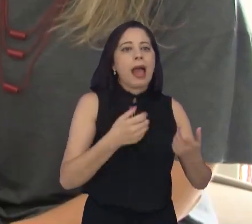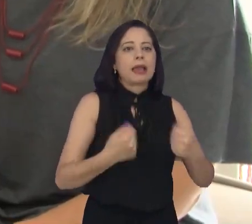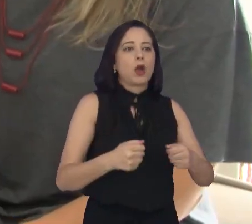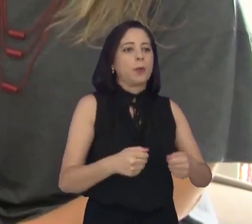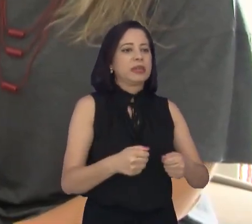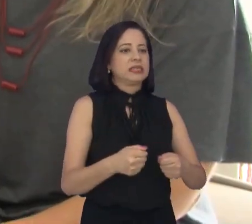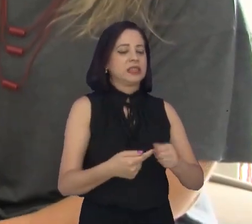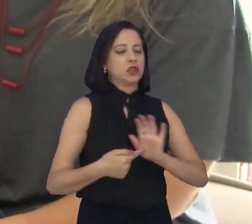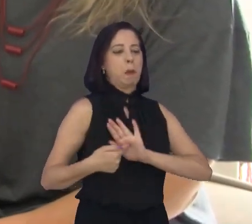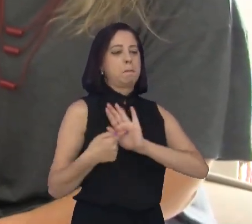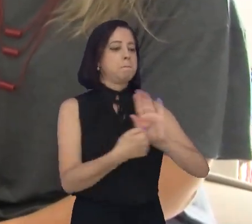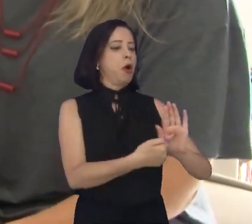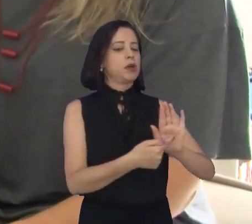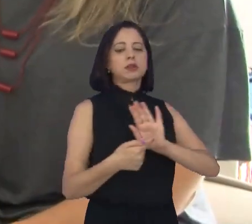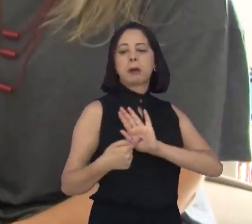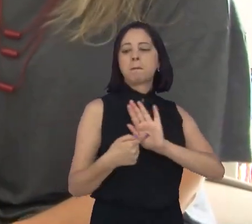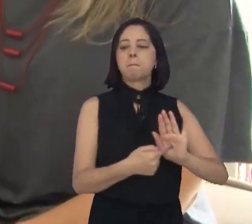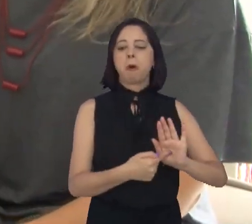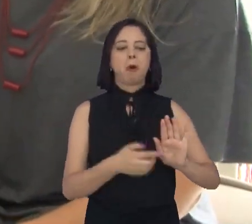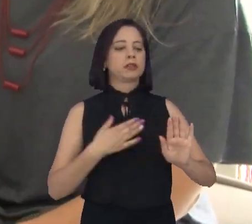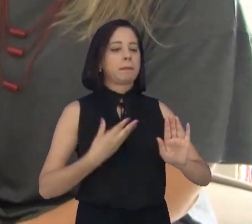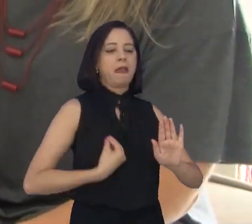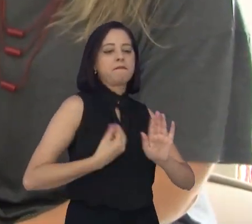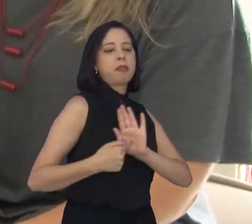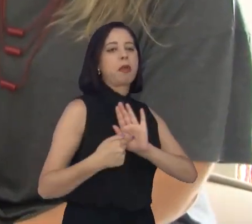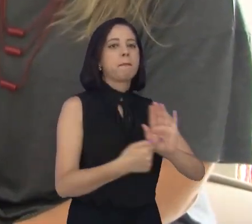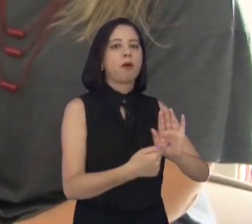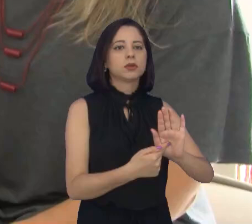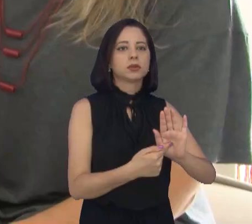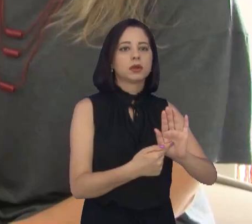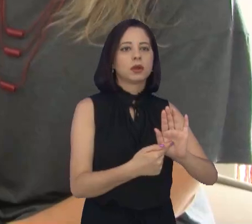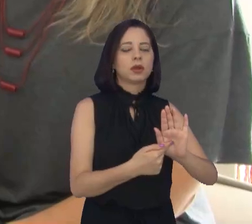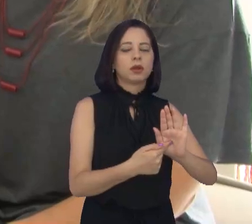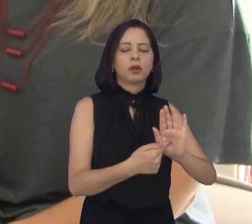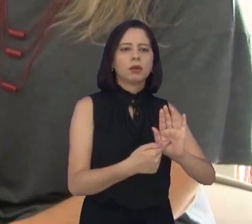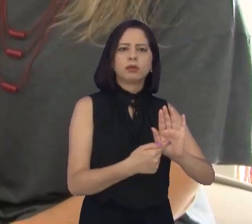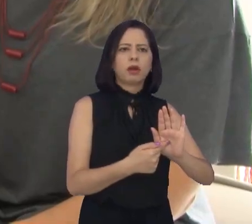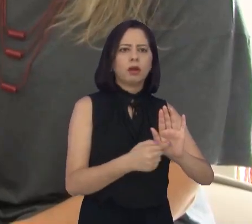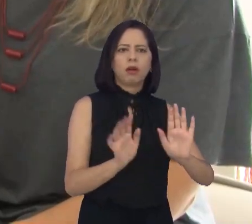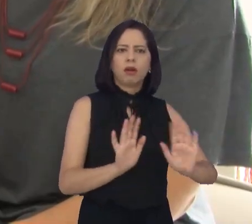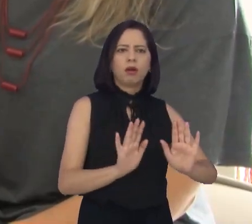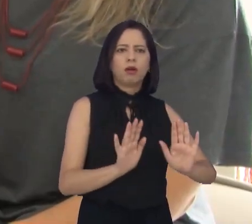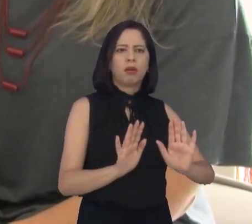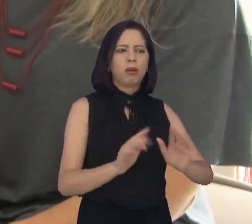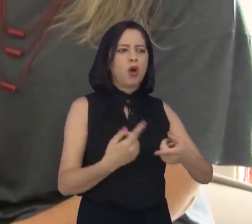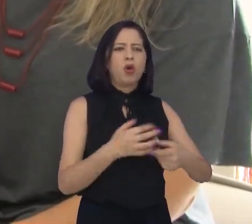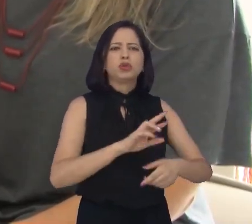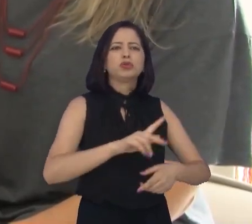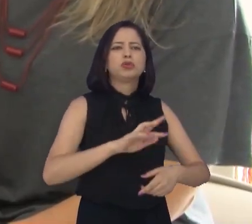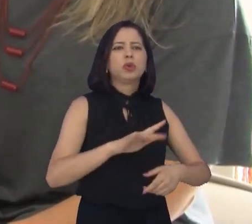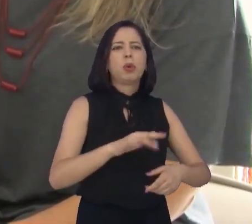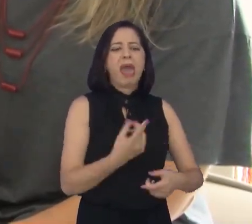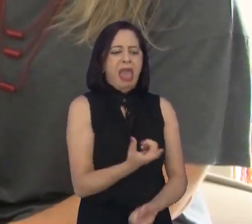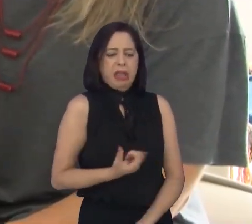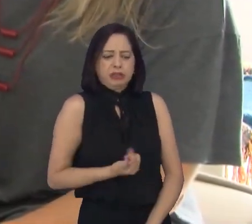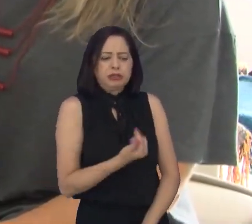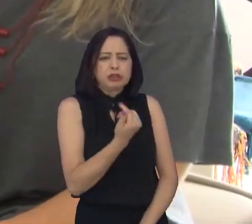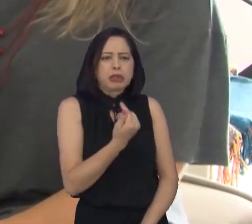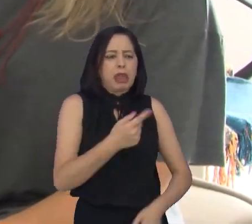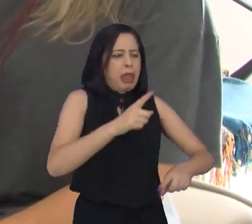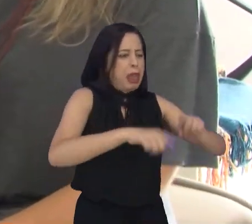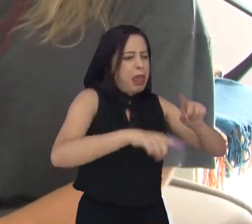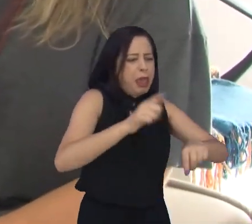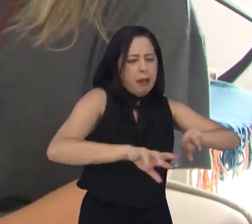ter. E daí muitas vezes a gente vai esquecendo da nossa essência mesmo, né, que não tá ligado aos objetos que a gente tem, ao dinheiro que a gente tem.